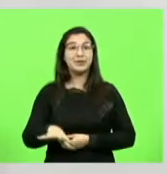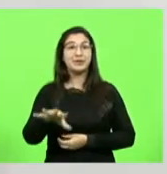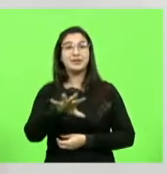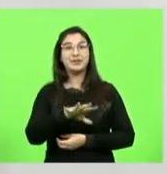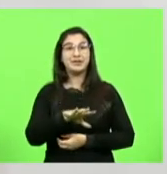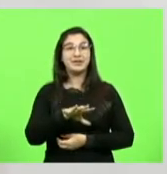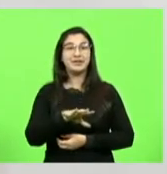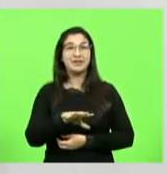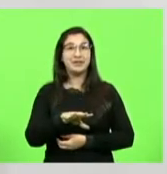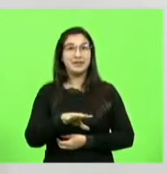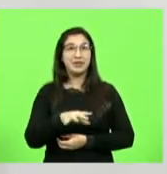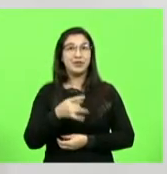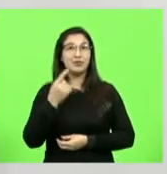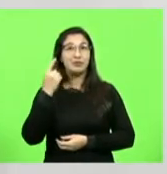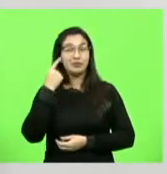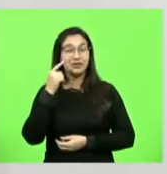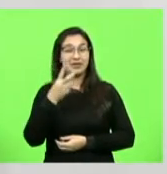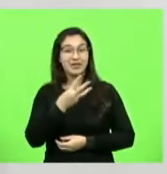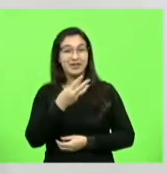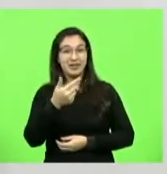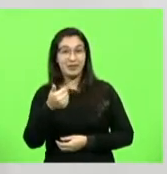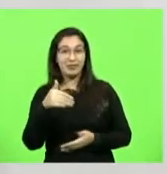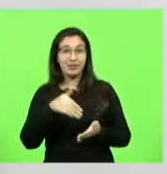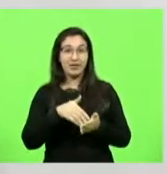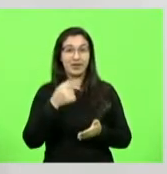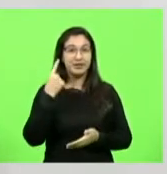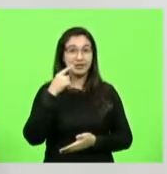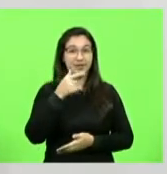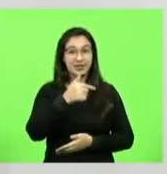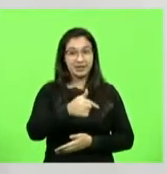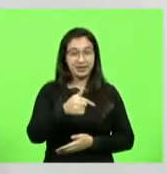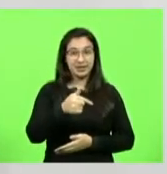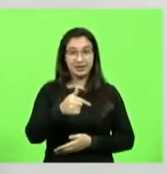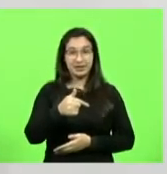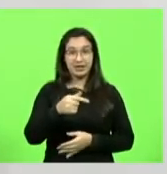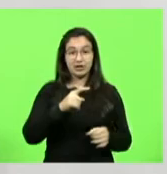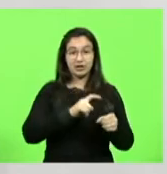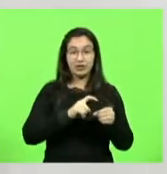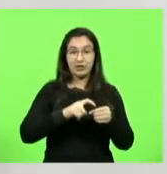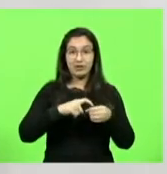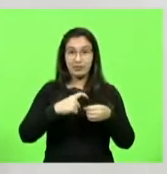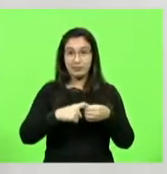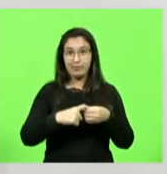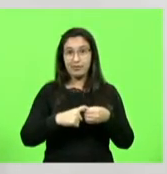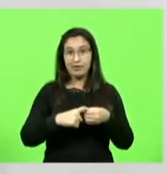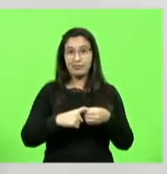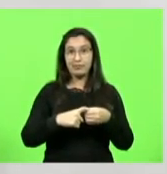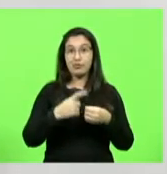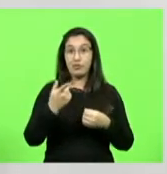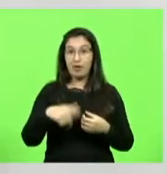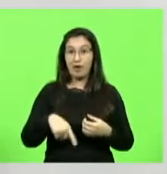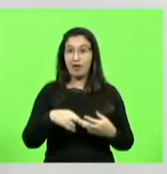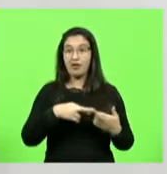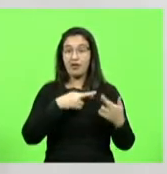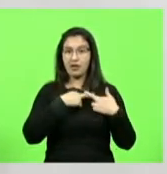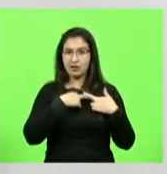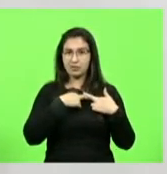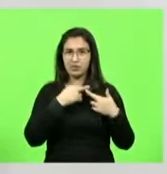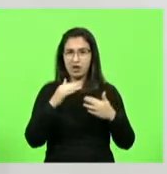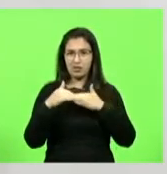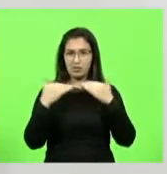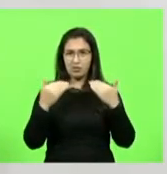Então, quer dizer que do dia 31 ao dia 7, os membros da Comissão de Finanças foram responsáveis por alguma morte nas três